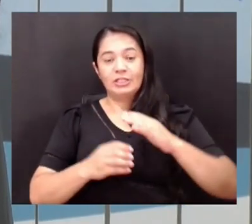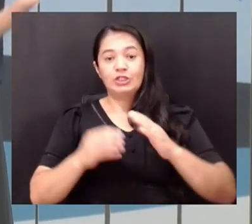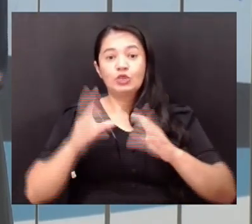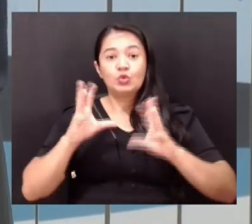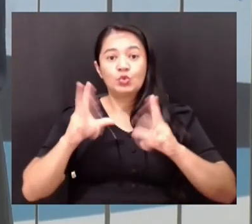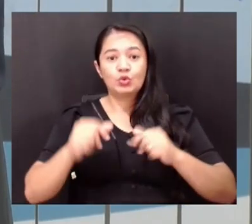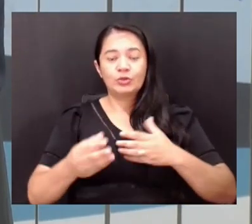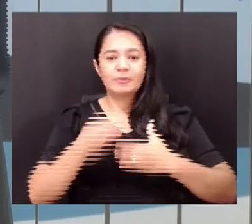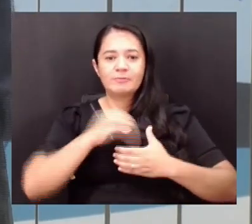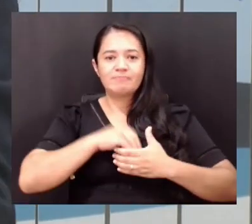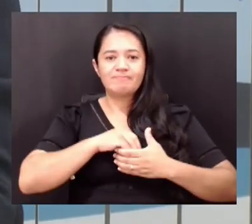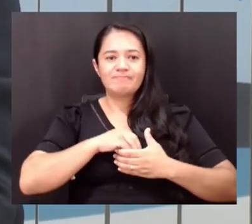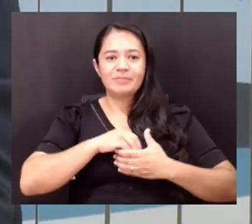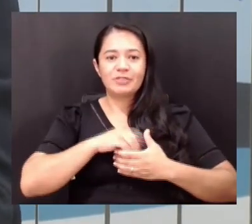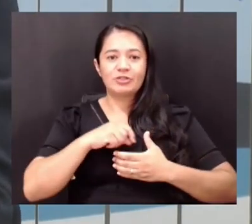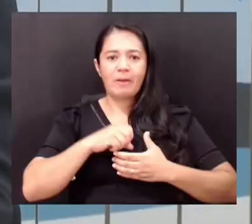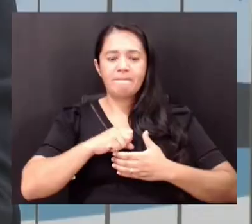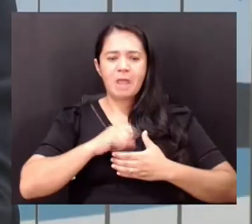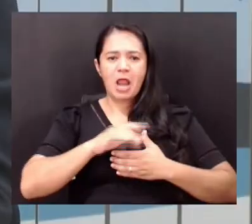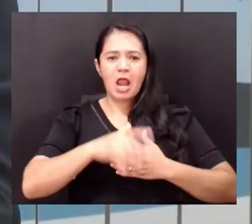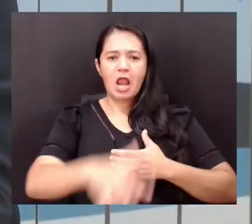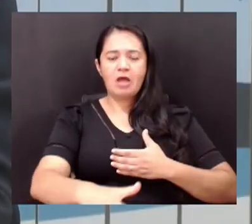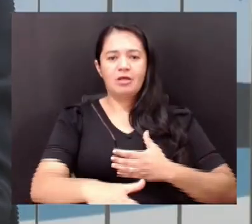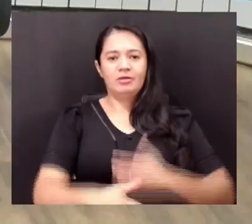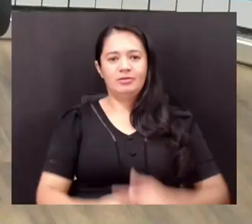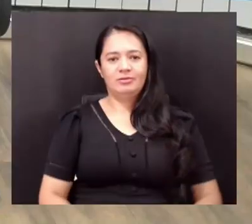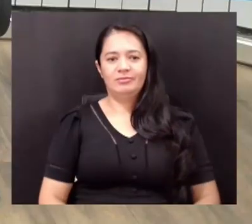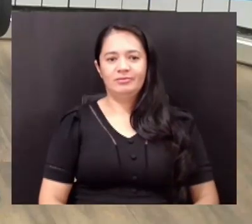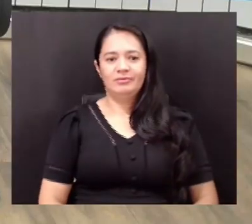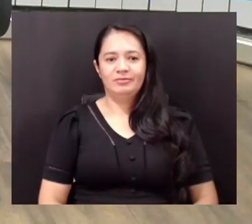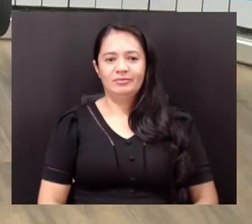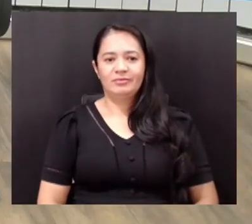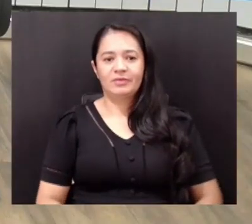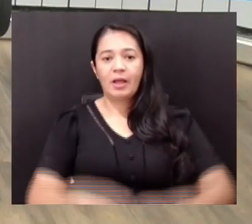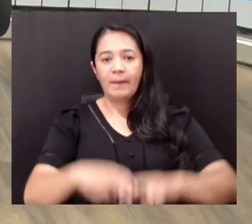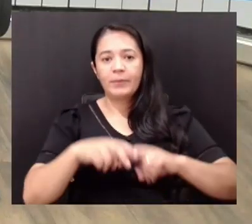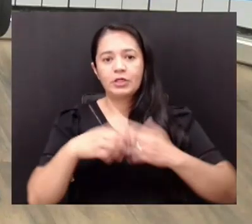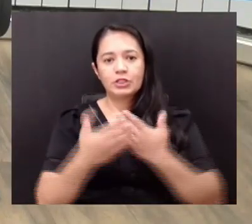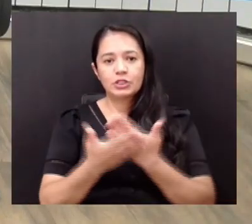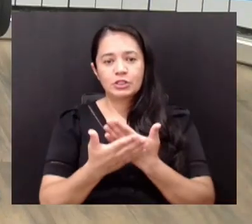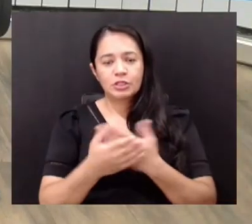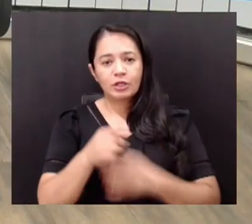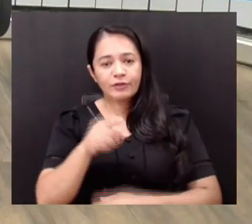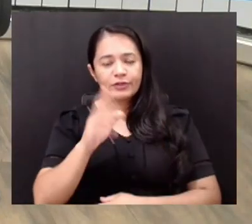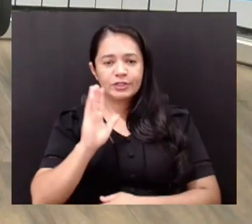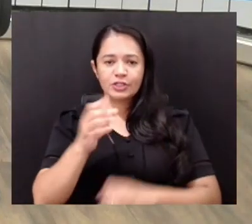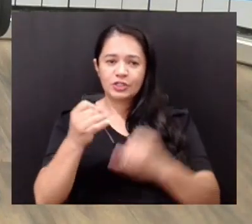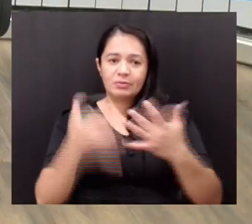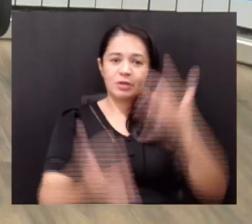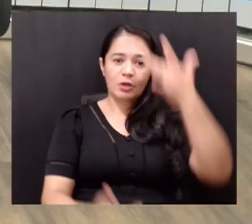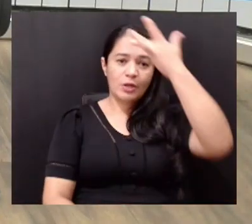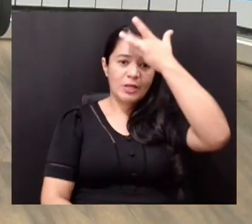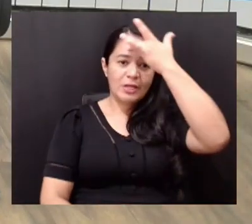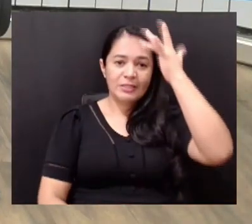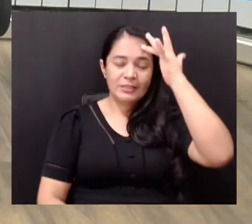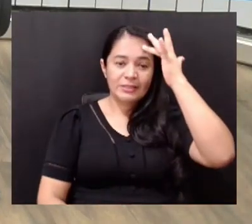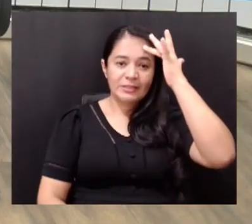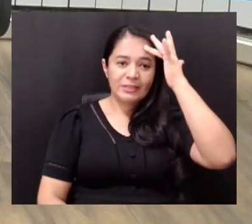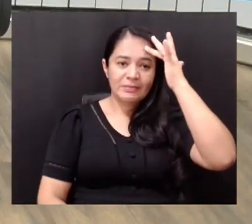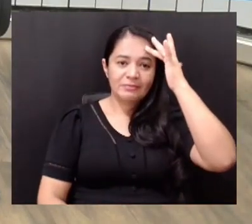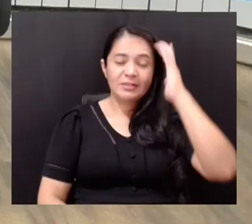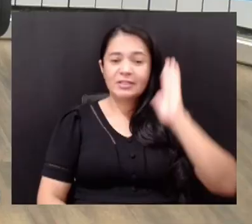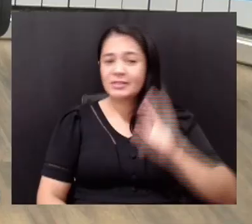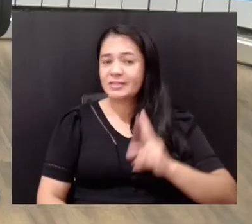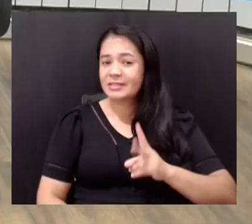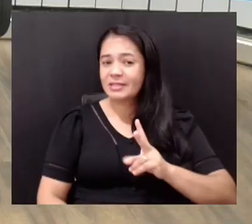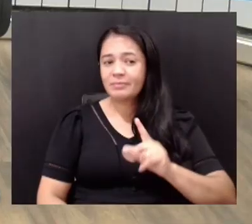acaba exteriorizando. E como você muito bem disse, a saúde mental sempre teve os seus estigmas. E a gente teve uma